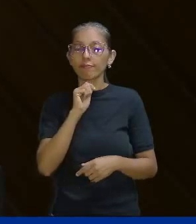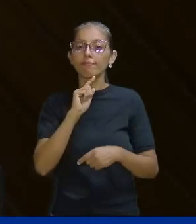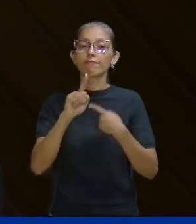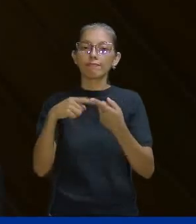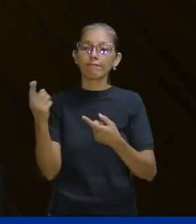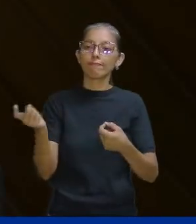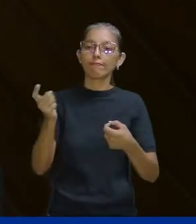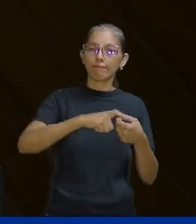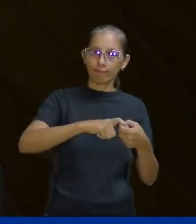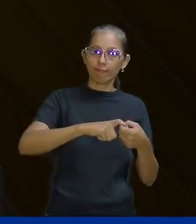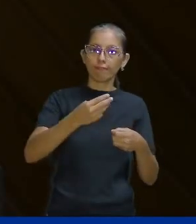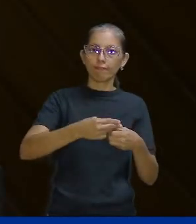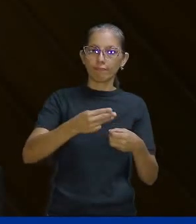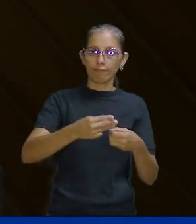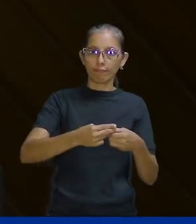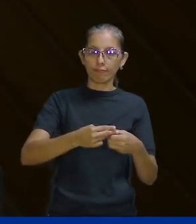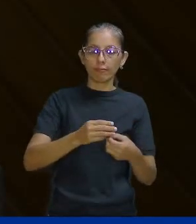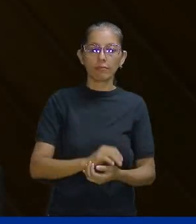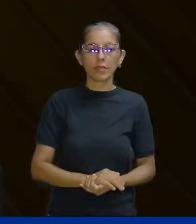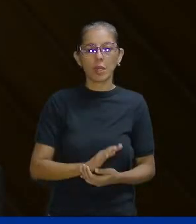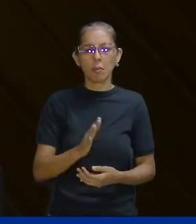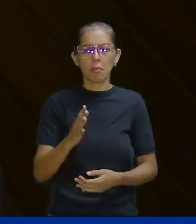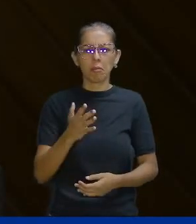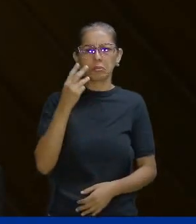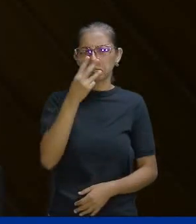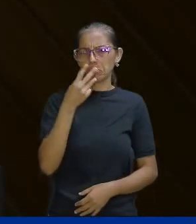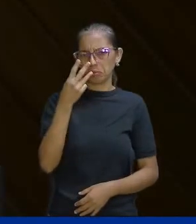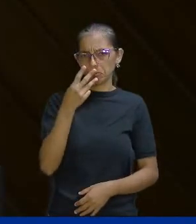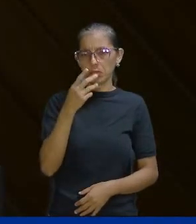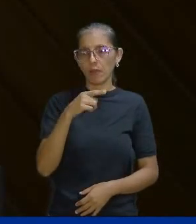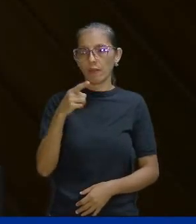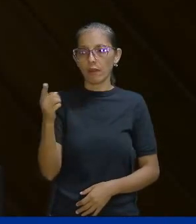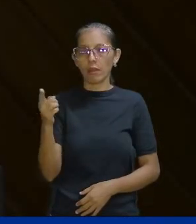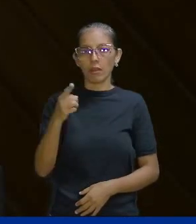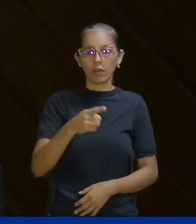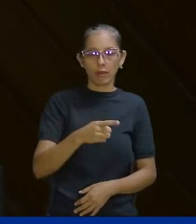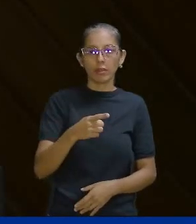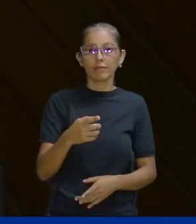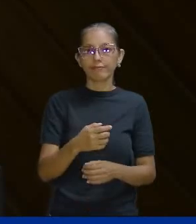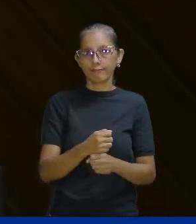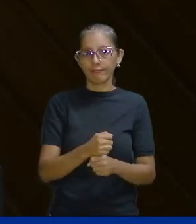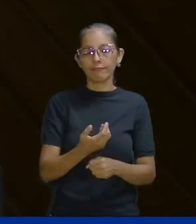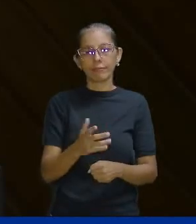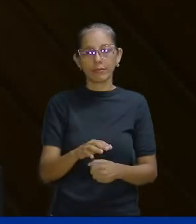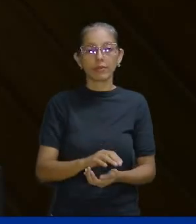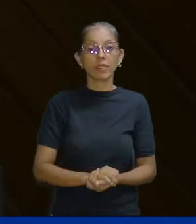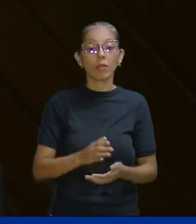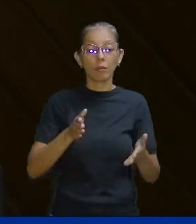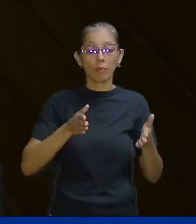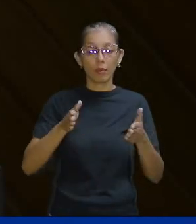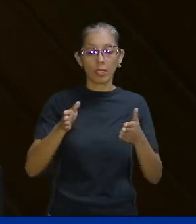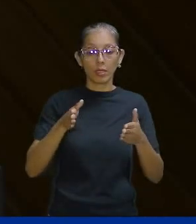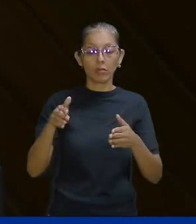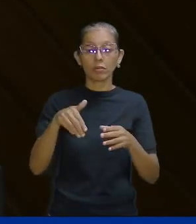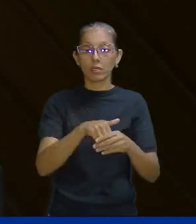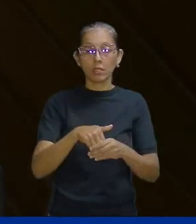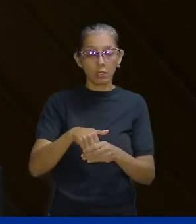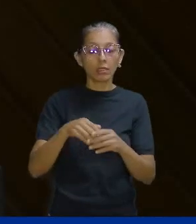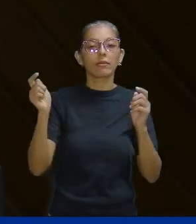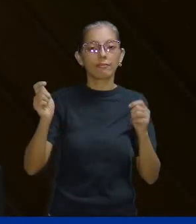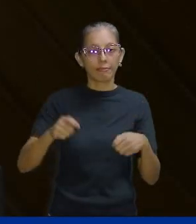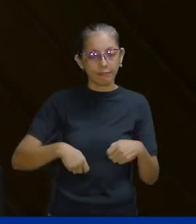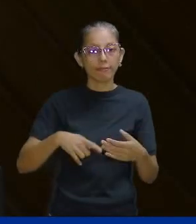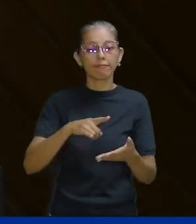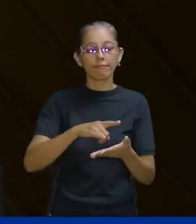de transporte até aquele município. Então, os gastos durante o período da campanha, eles foram comprovados, sim, através de